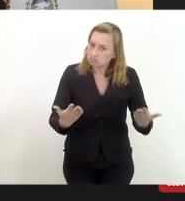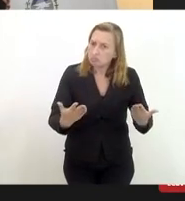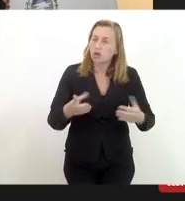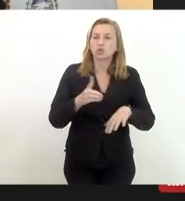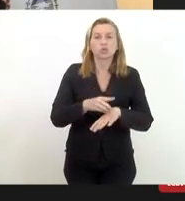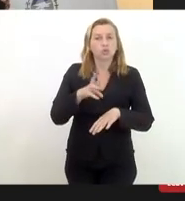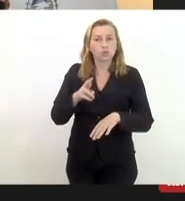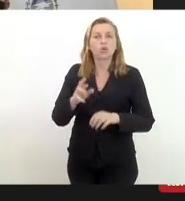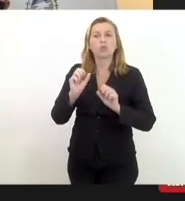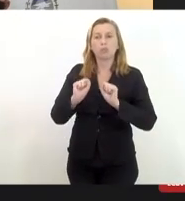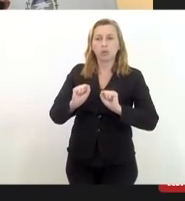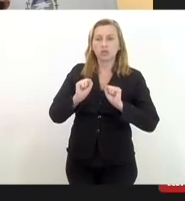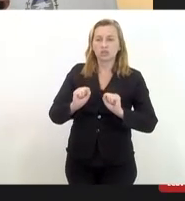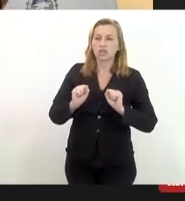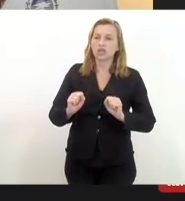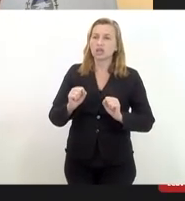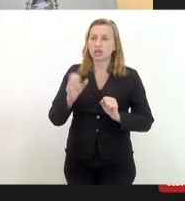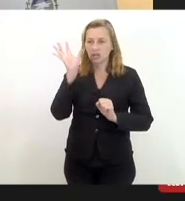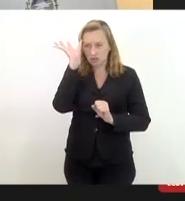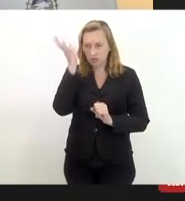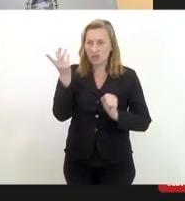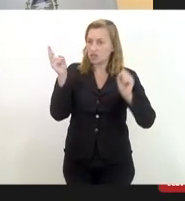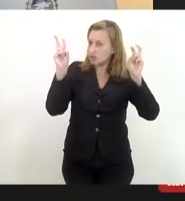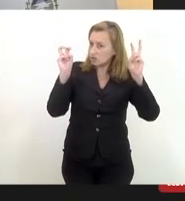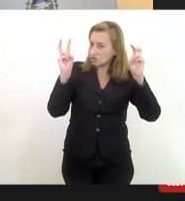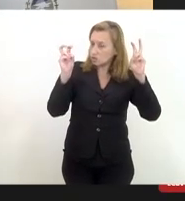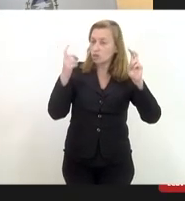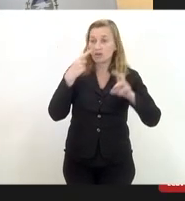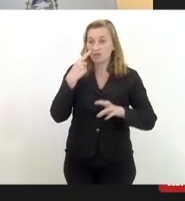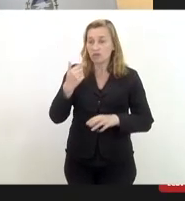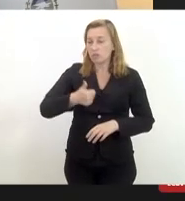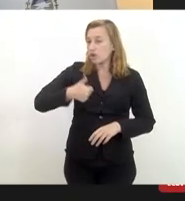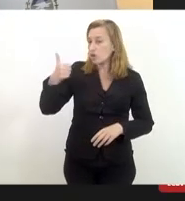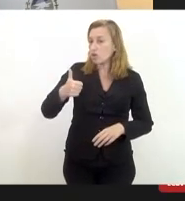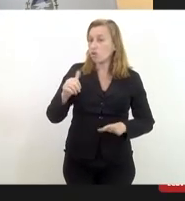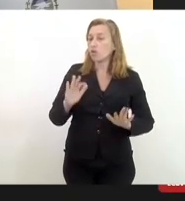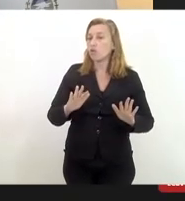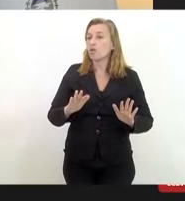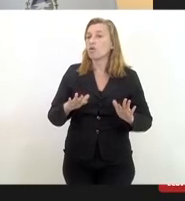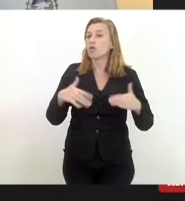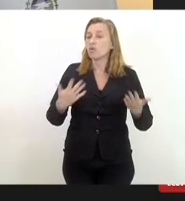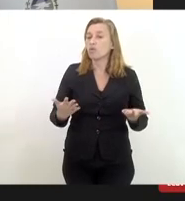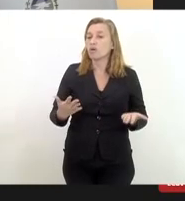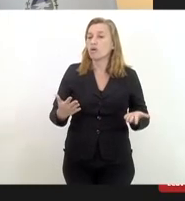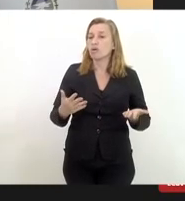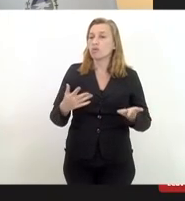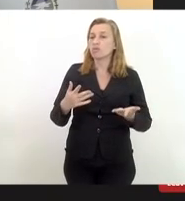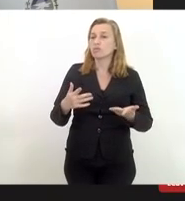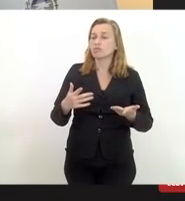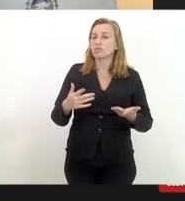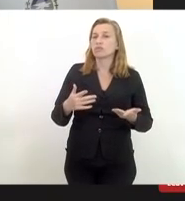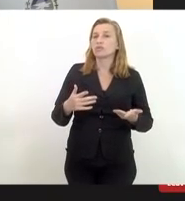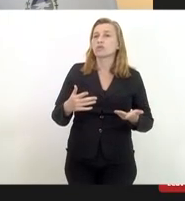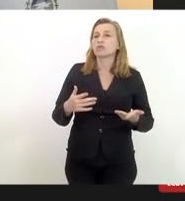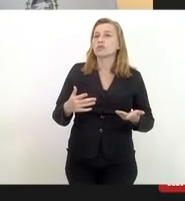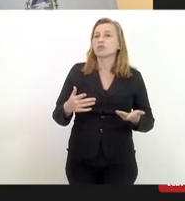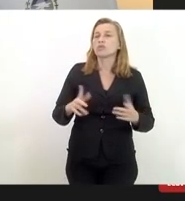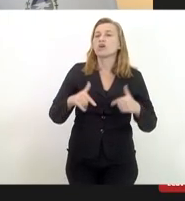doutora, para a gente poder afinar essa questão e colocar nos autos qual é a posição da Secretaria de Saúde, porque